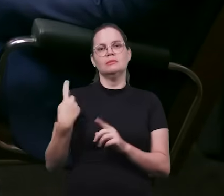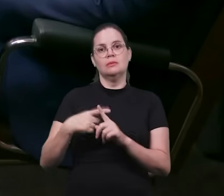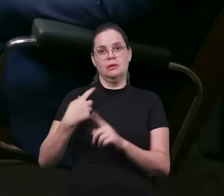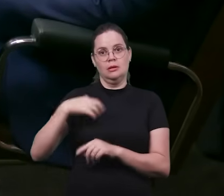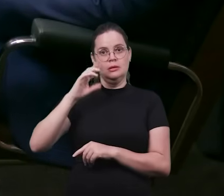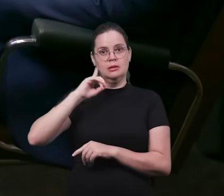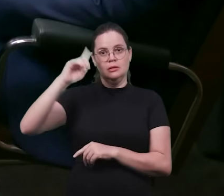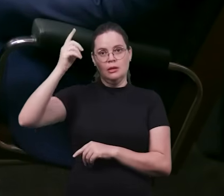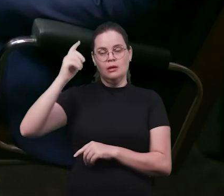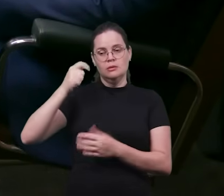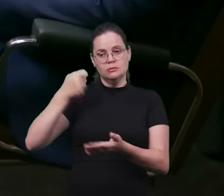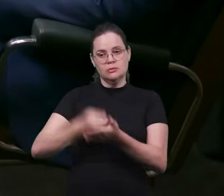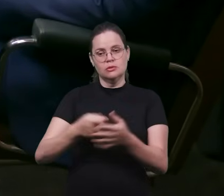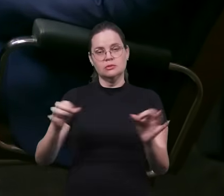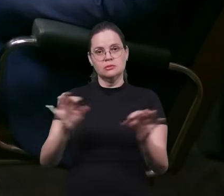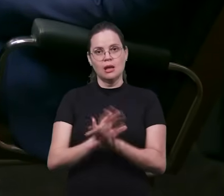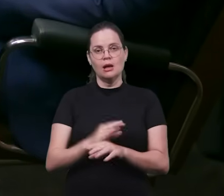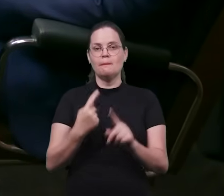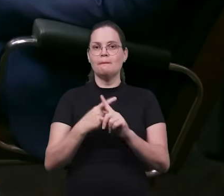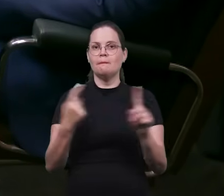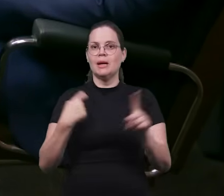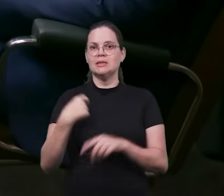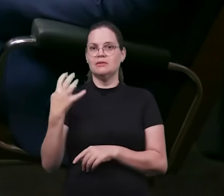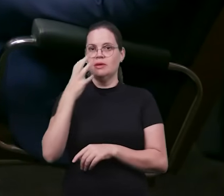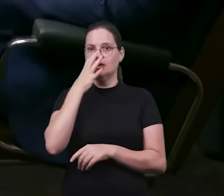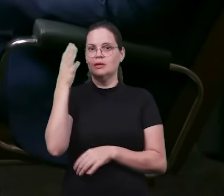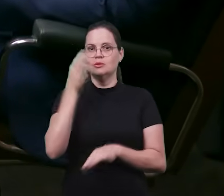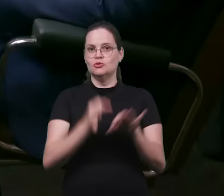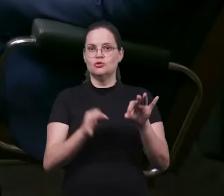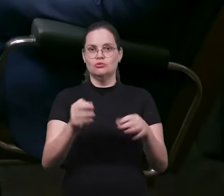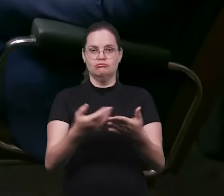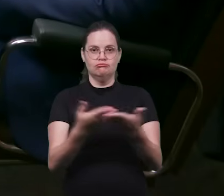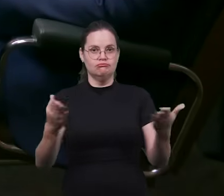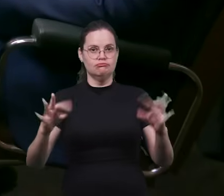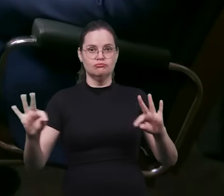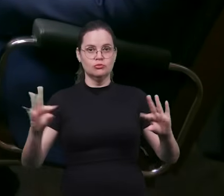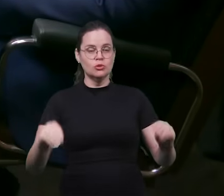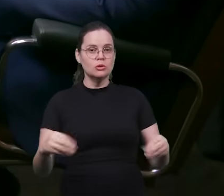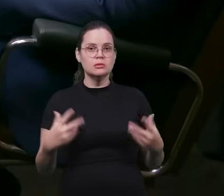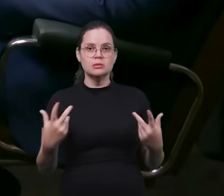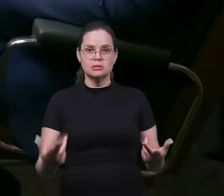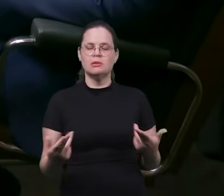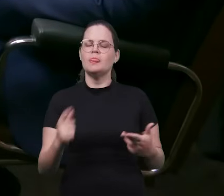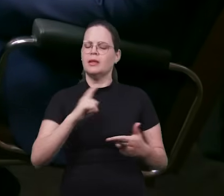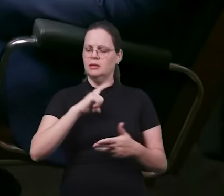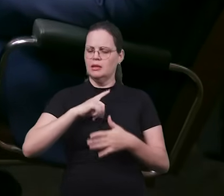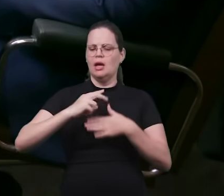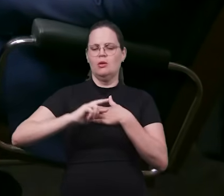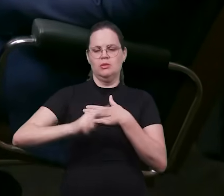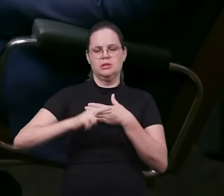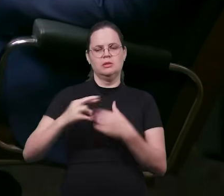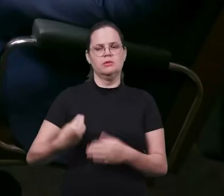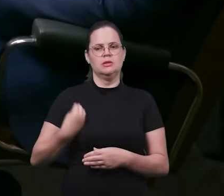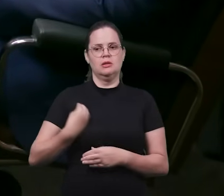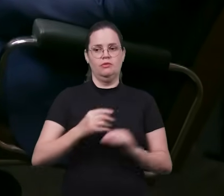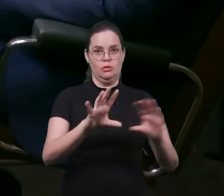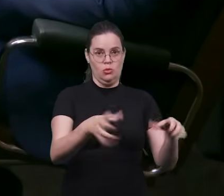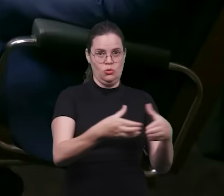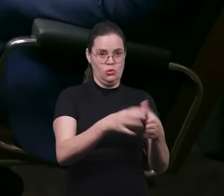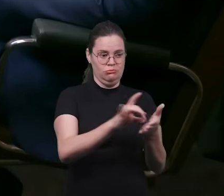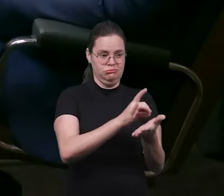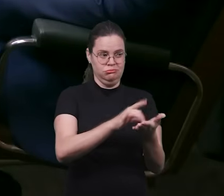estabeleceu. E o juízo está aí diante de nós, todos nós. Nós temos que saber, tem consequência na vida. E os